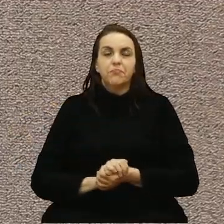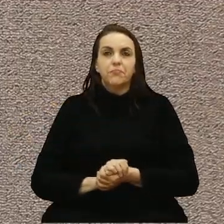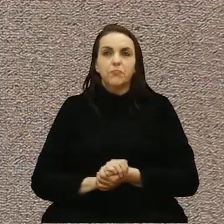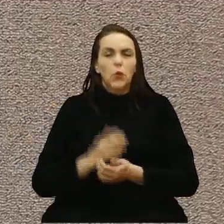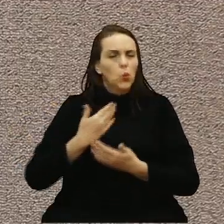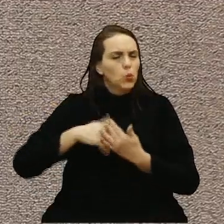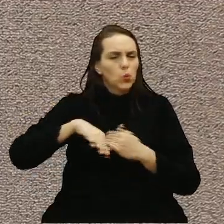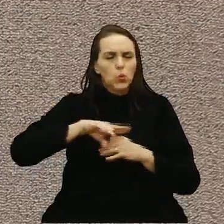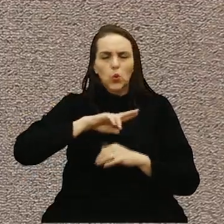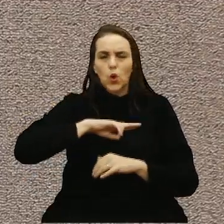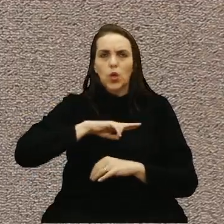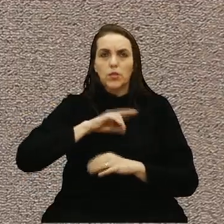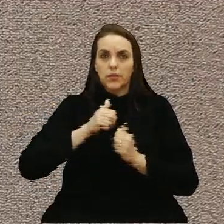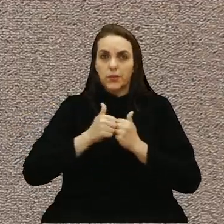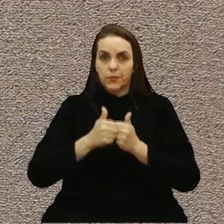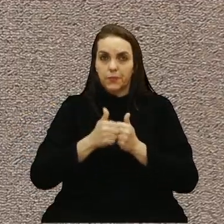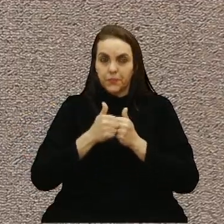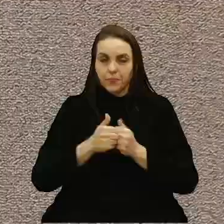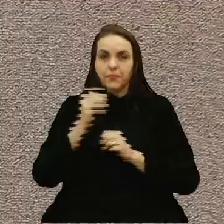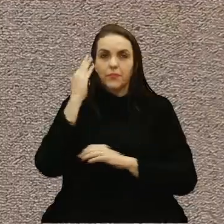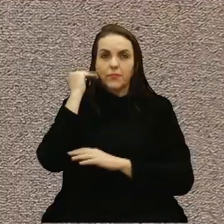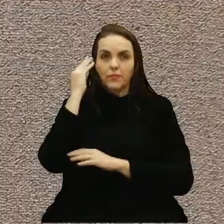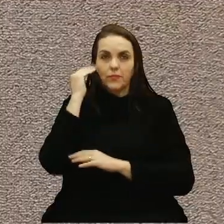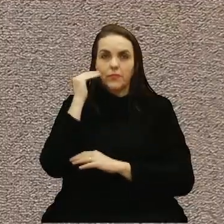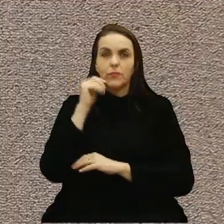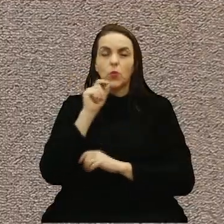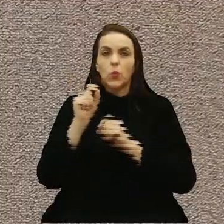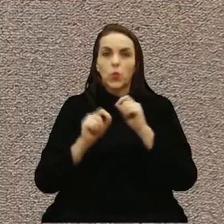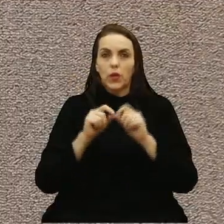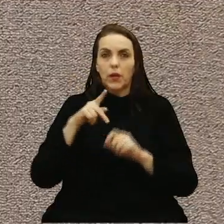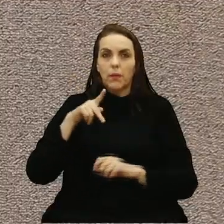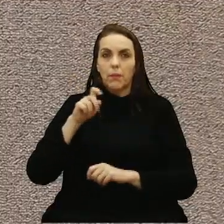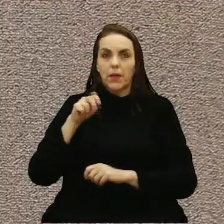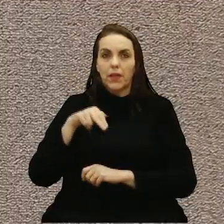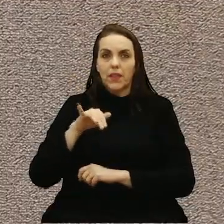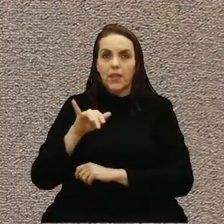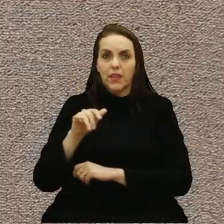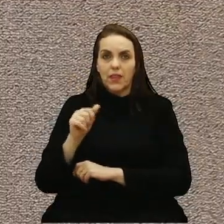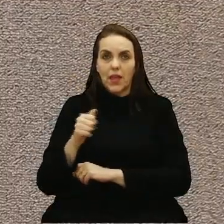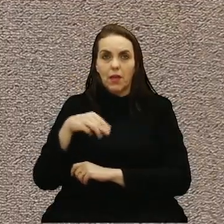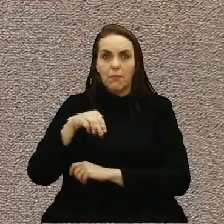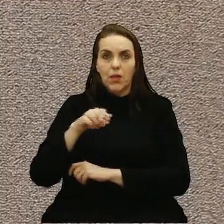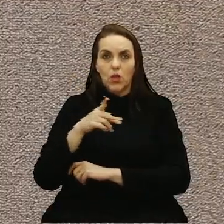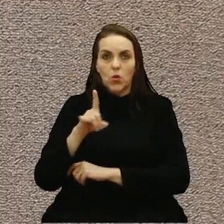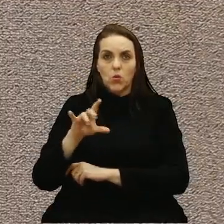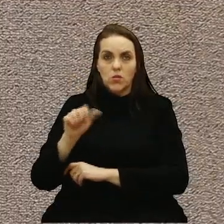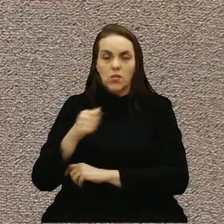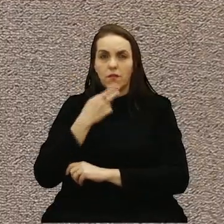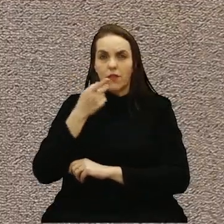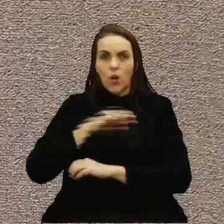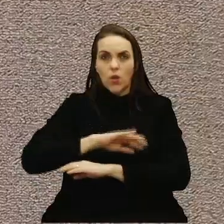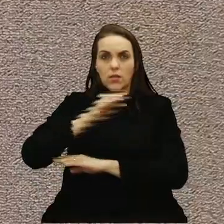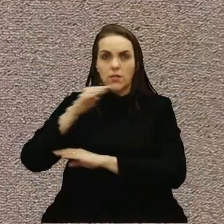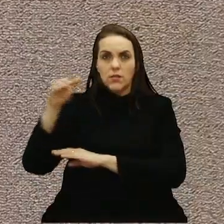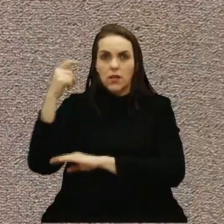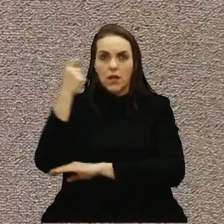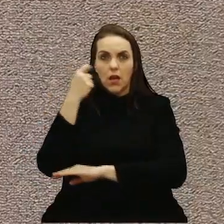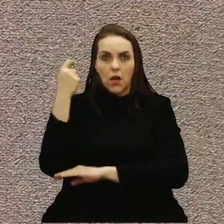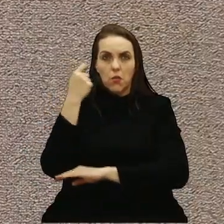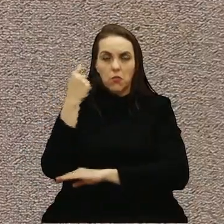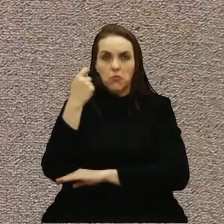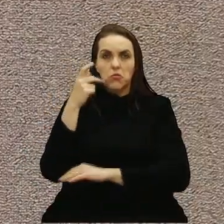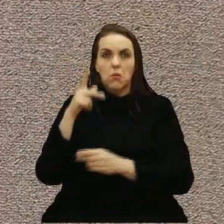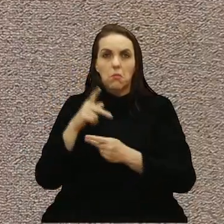Todos nós aqui acompanhamos e sabemos o que o Peninha Mendonça falou da Serra Gaúcha. Do nosso povo, da